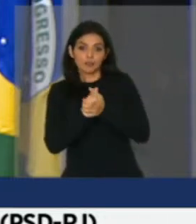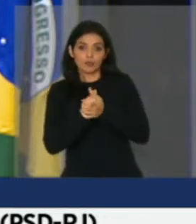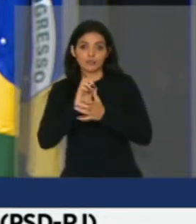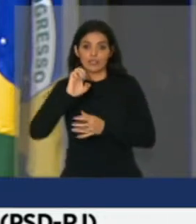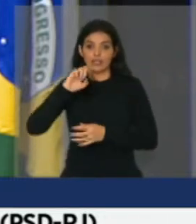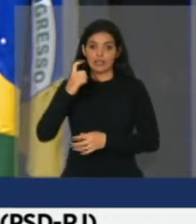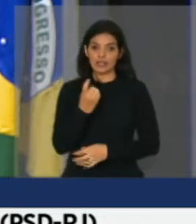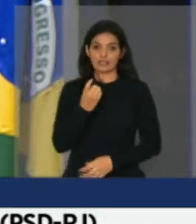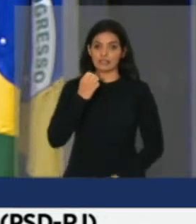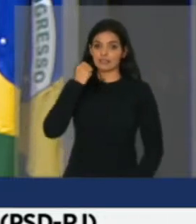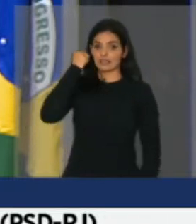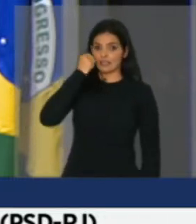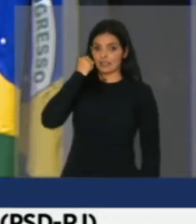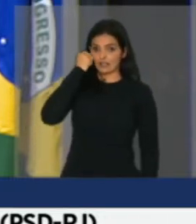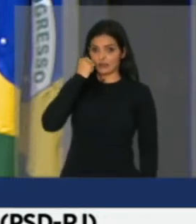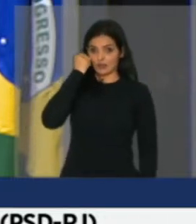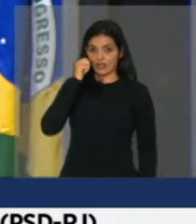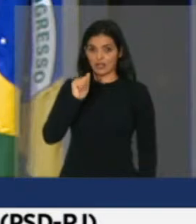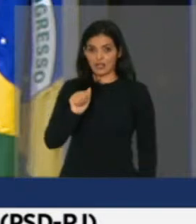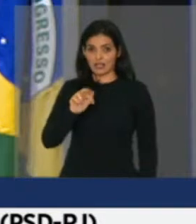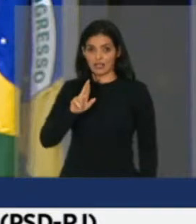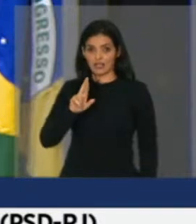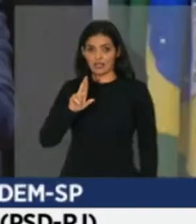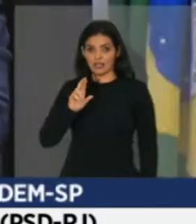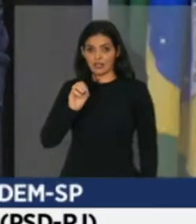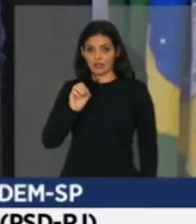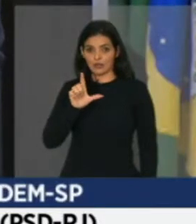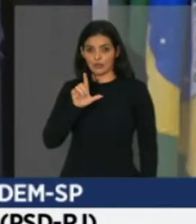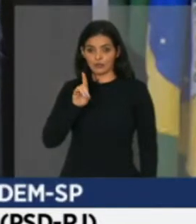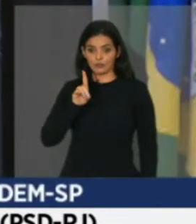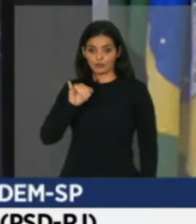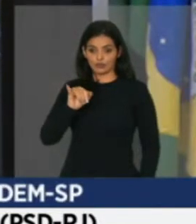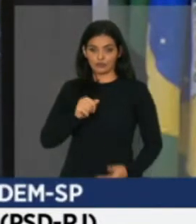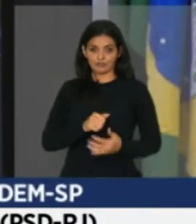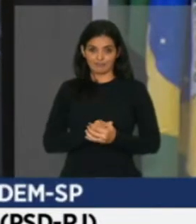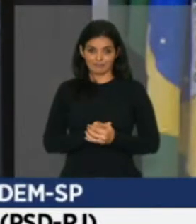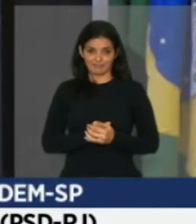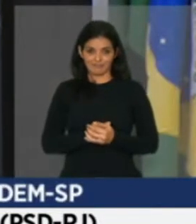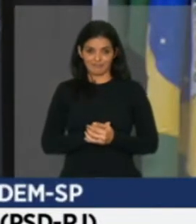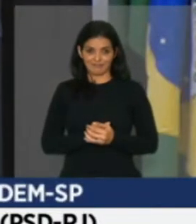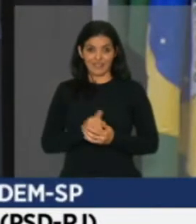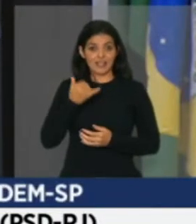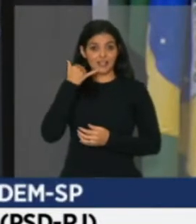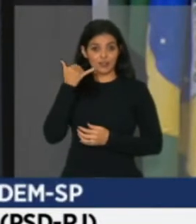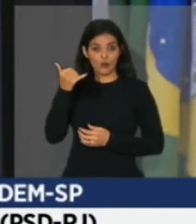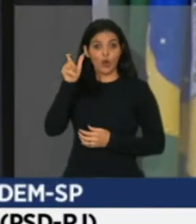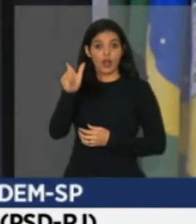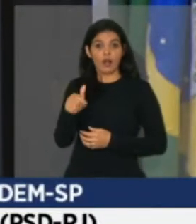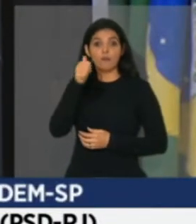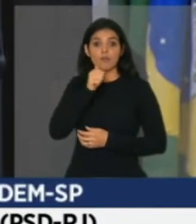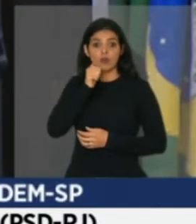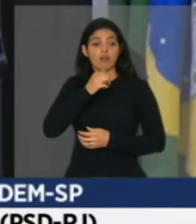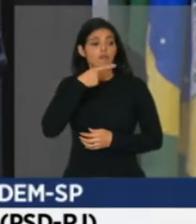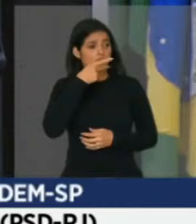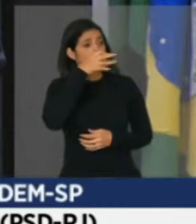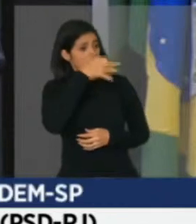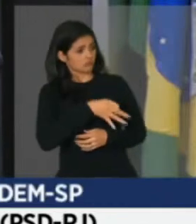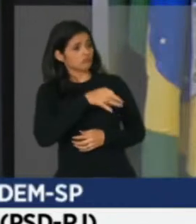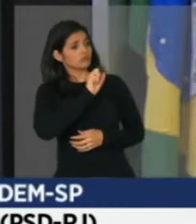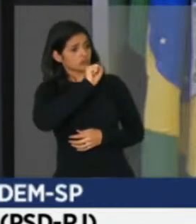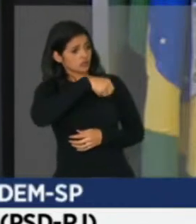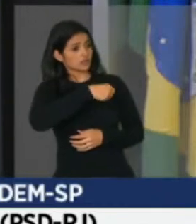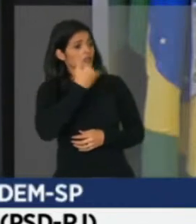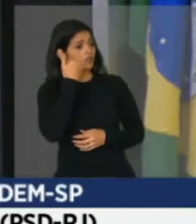ex-senador Haroldo de Oliveira, que tinha relação com a gravadora. A Ivelise confirma essa ligação